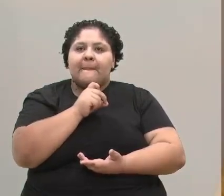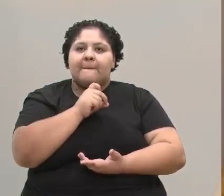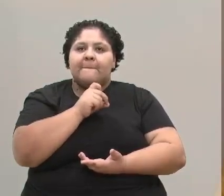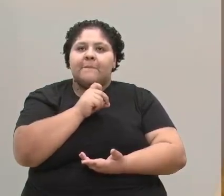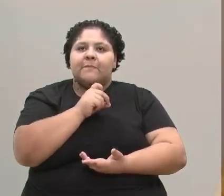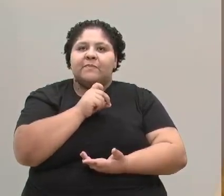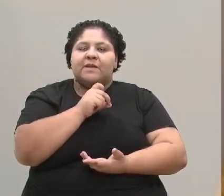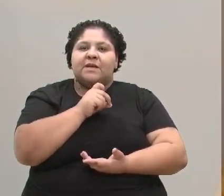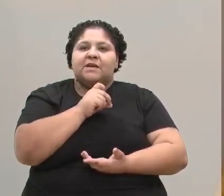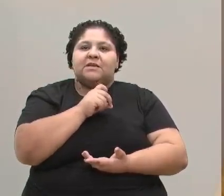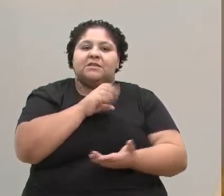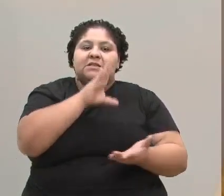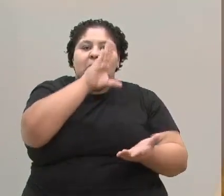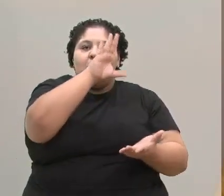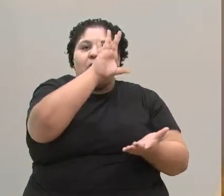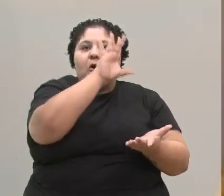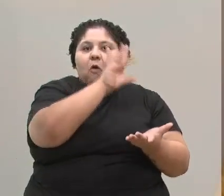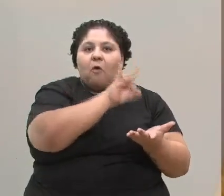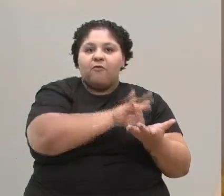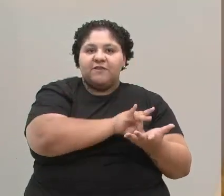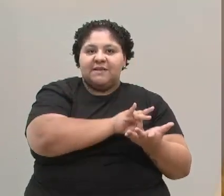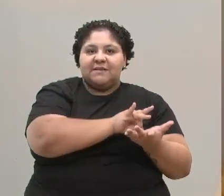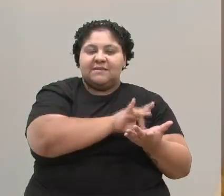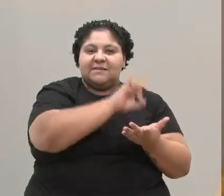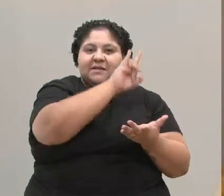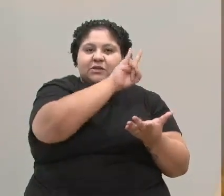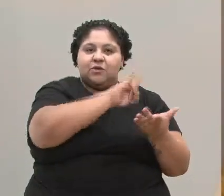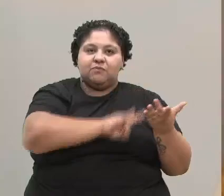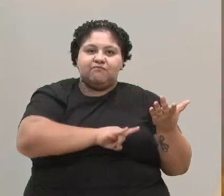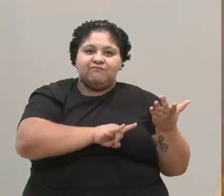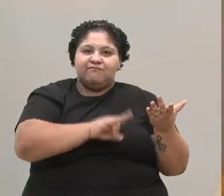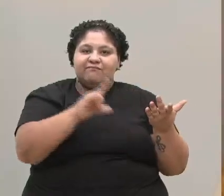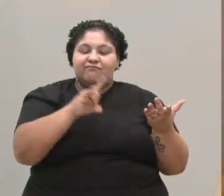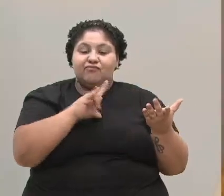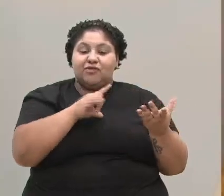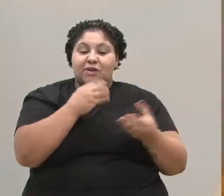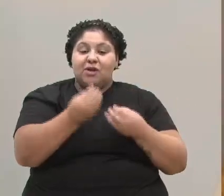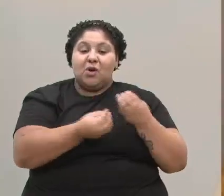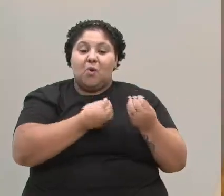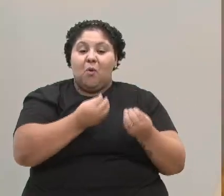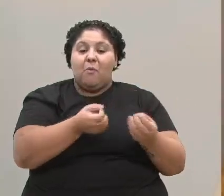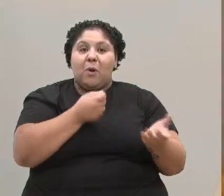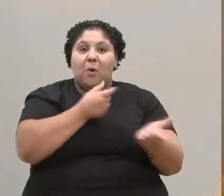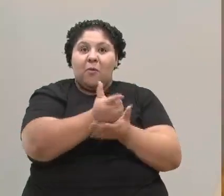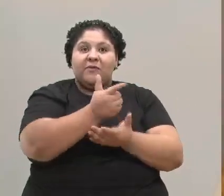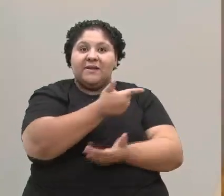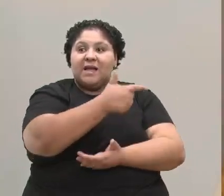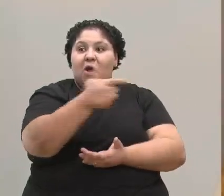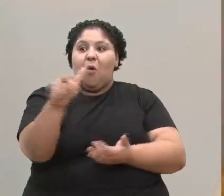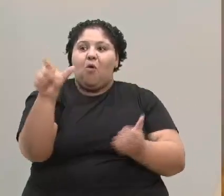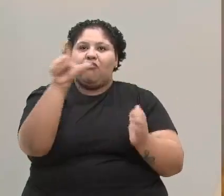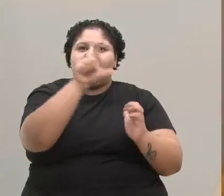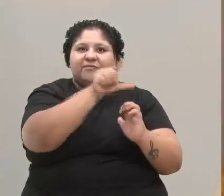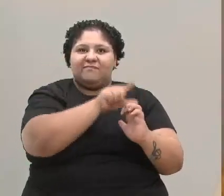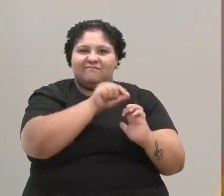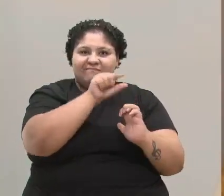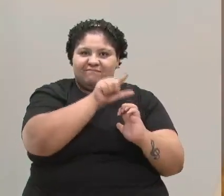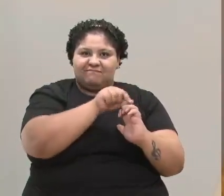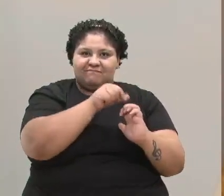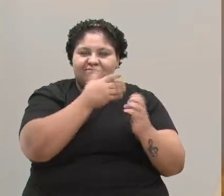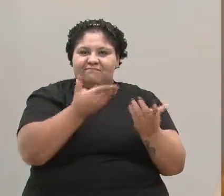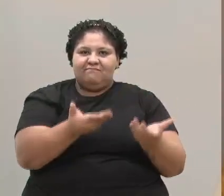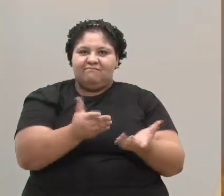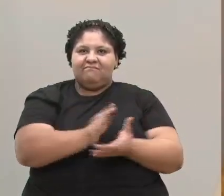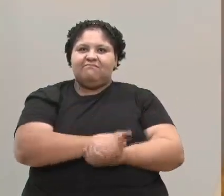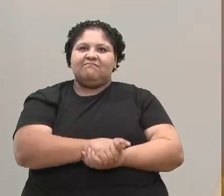credenciando lá, não teria razão não teria como contratar uma outra empresa. Sobre